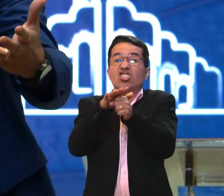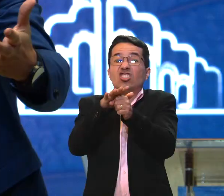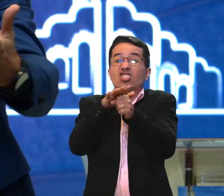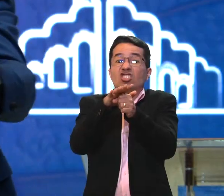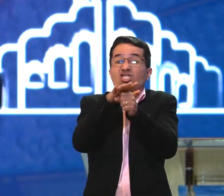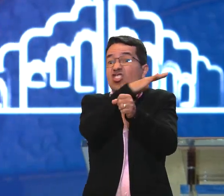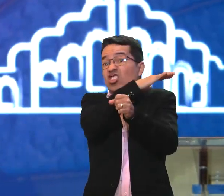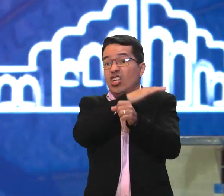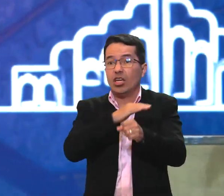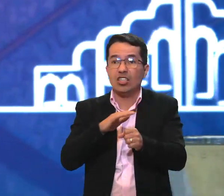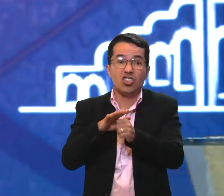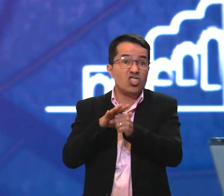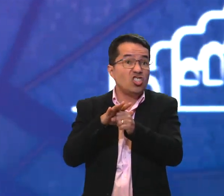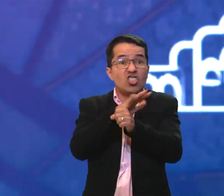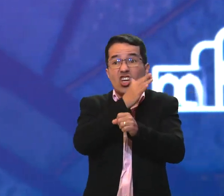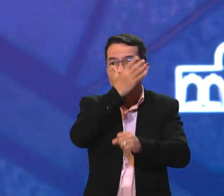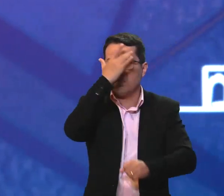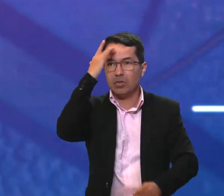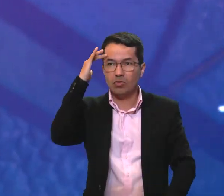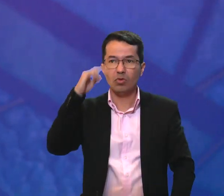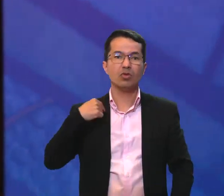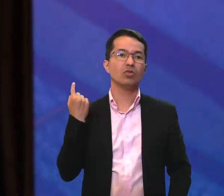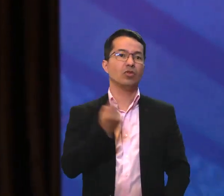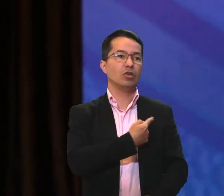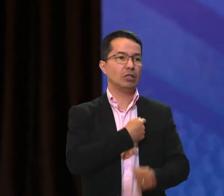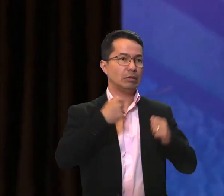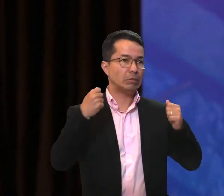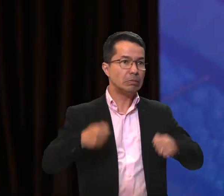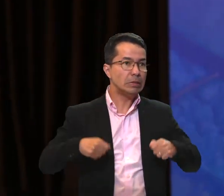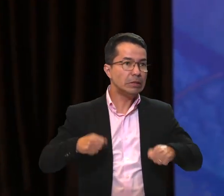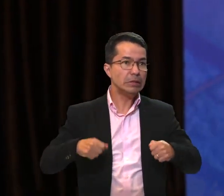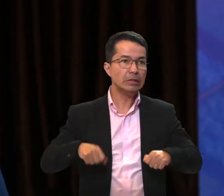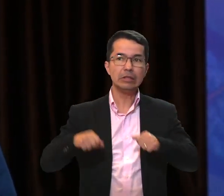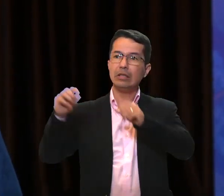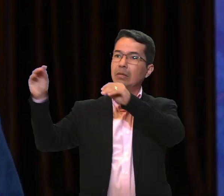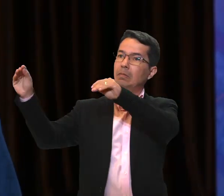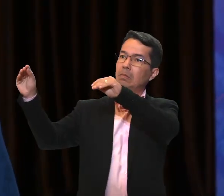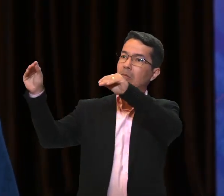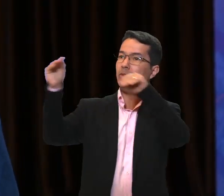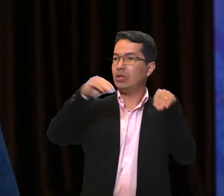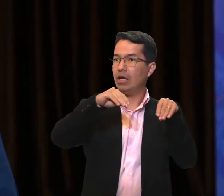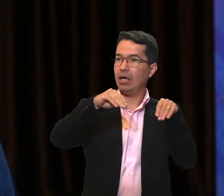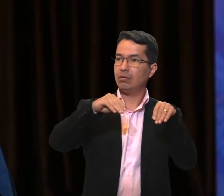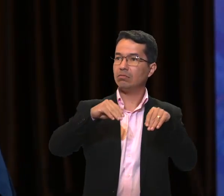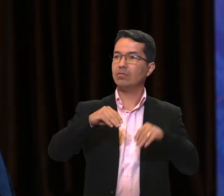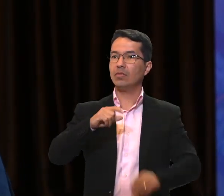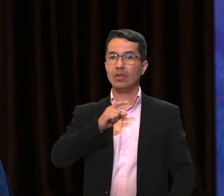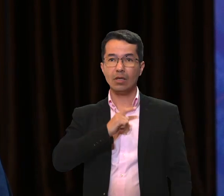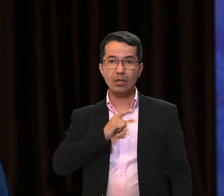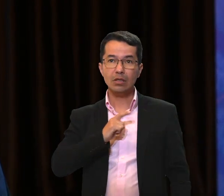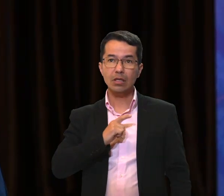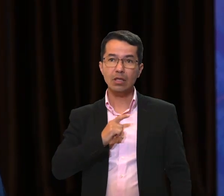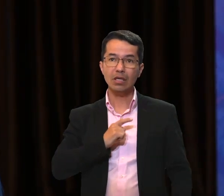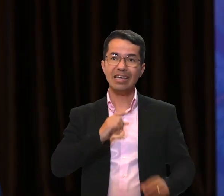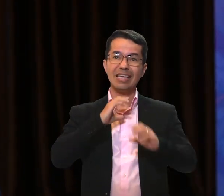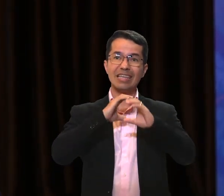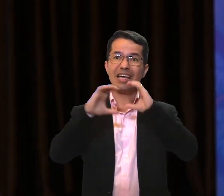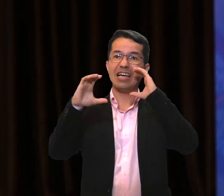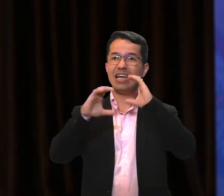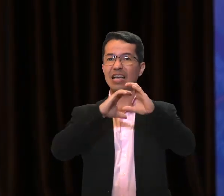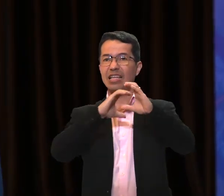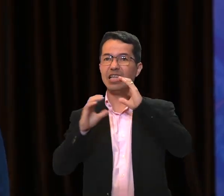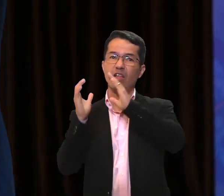lugar. E nós tivemos que mudar o lugar de culto. Quem é dessa época, lembra, a gente veio cantando um dia no